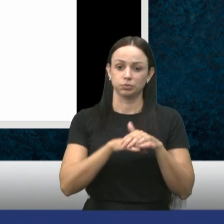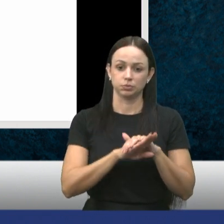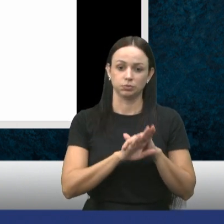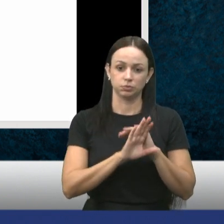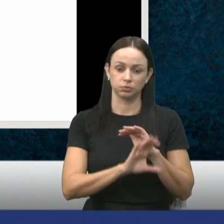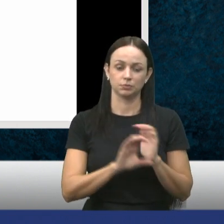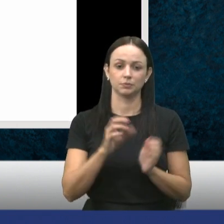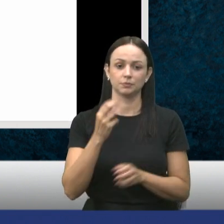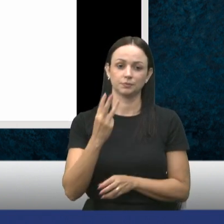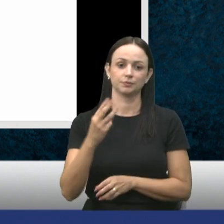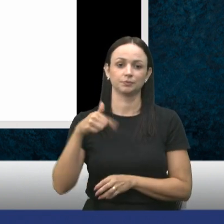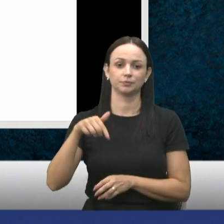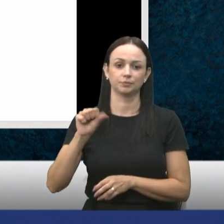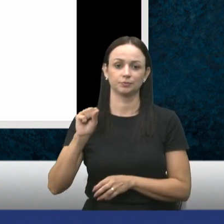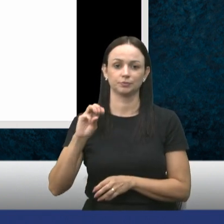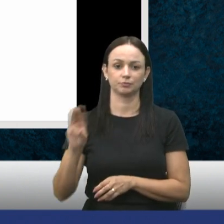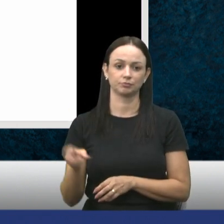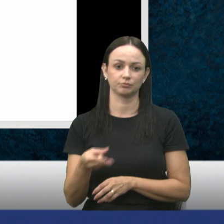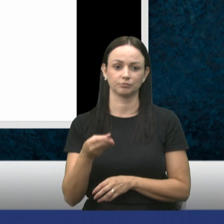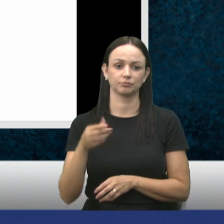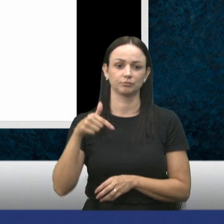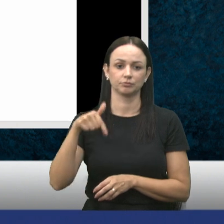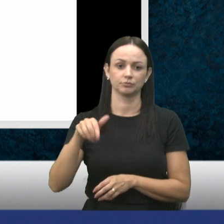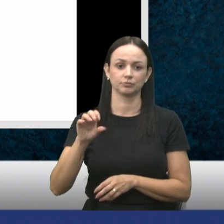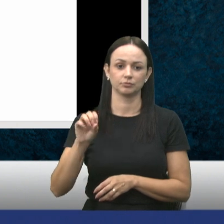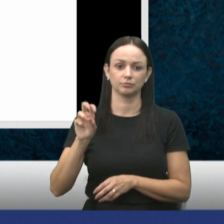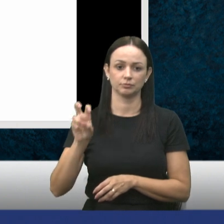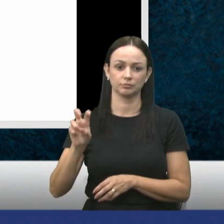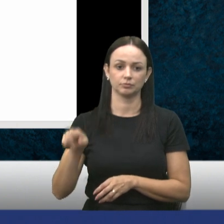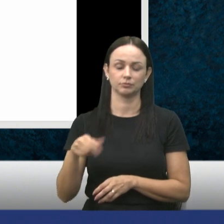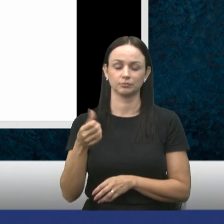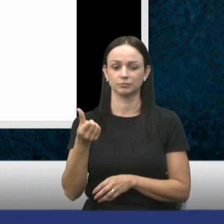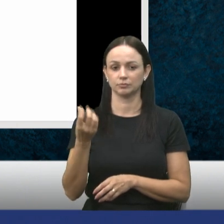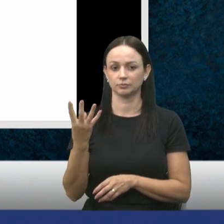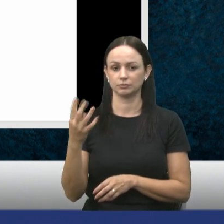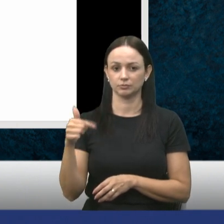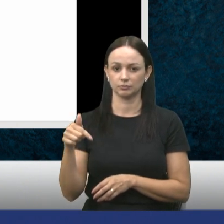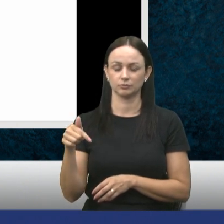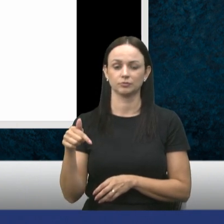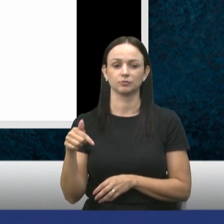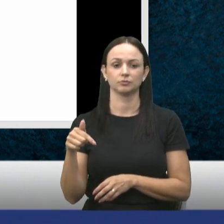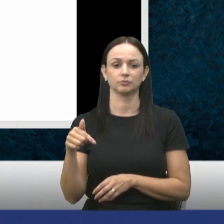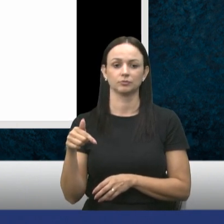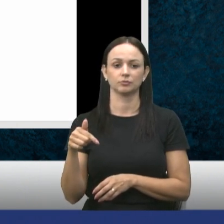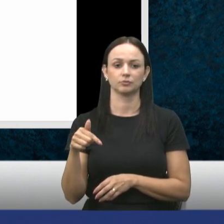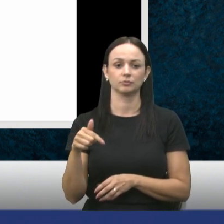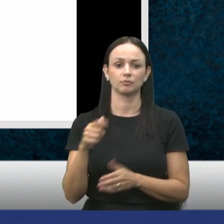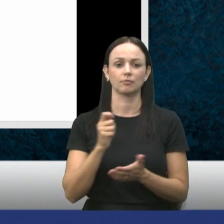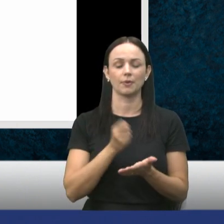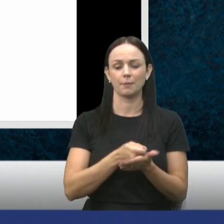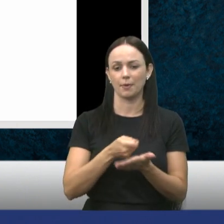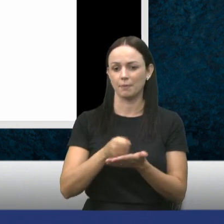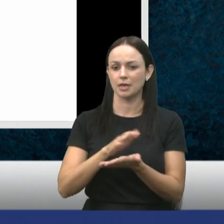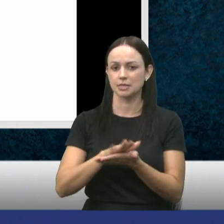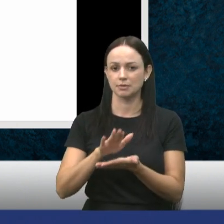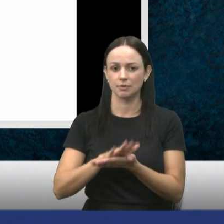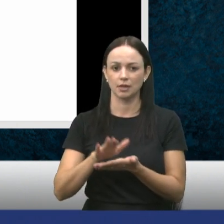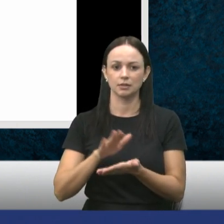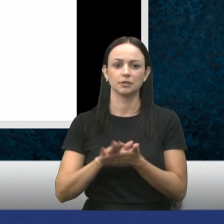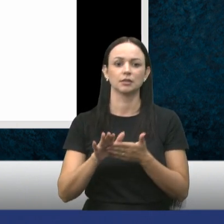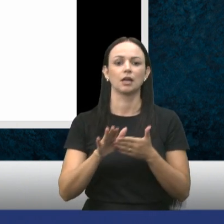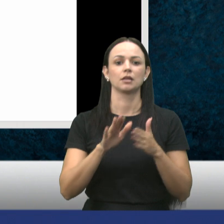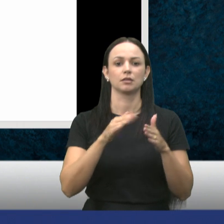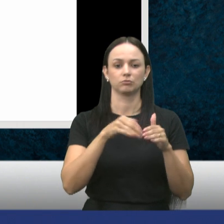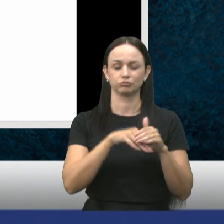378.705.647 de despesas